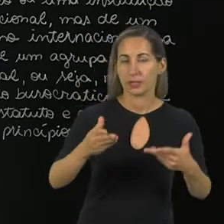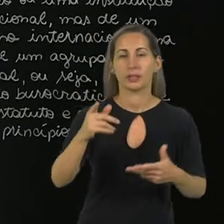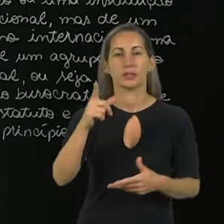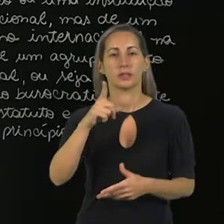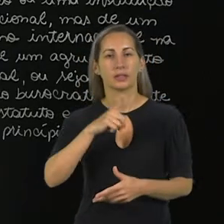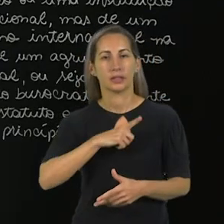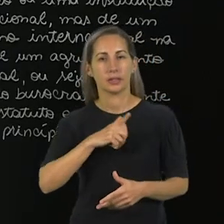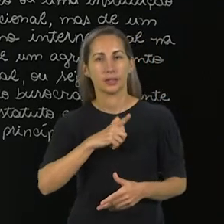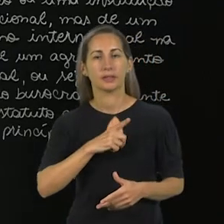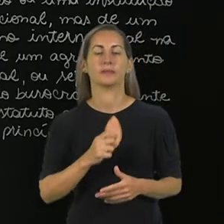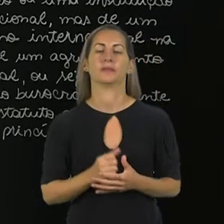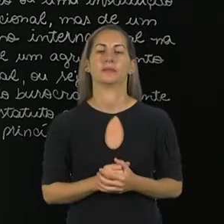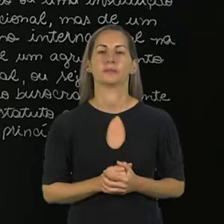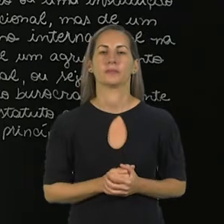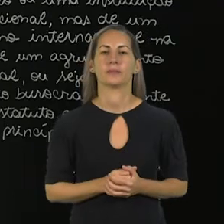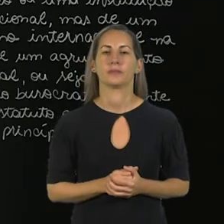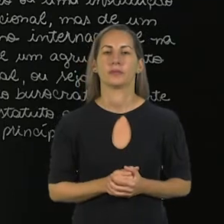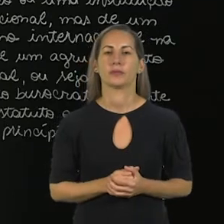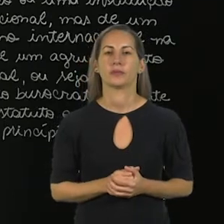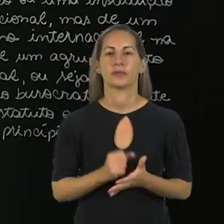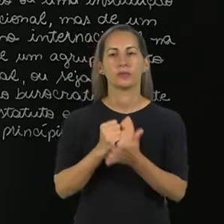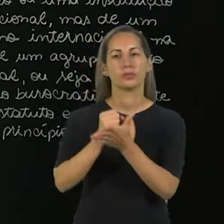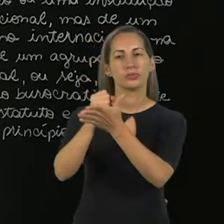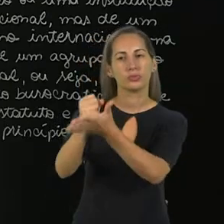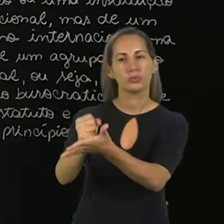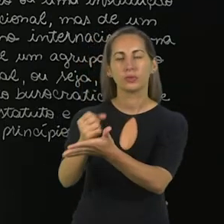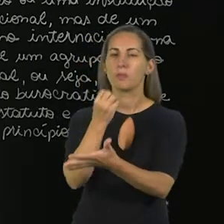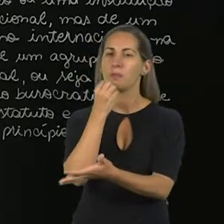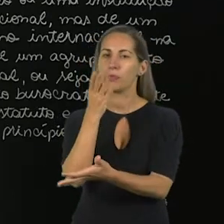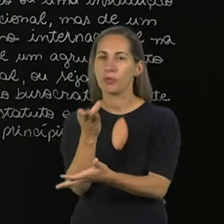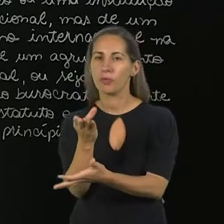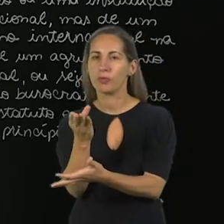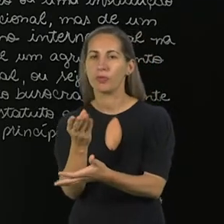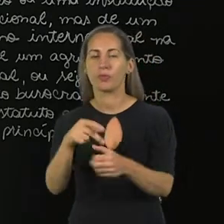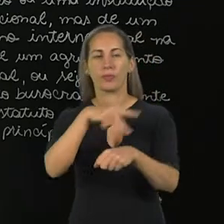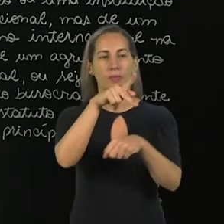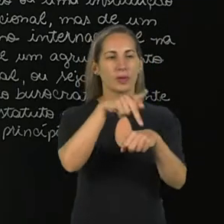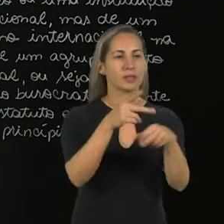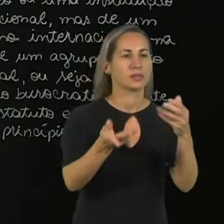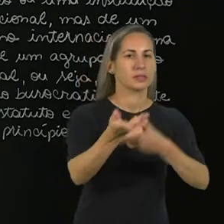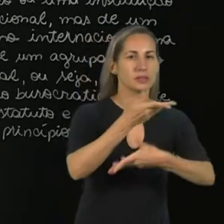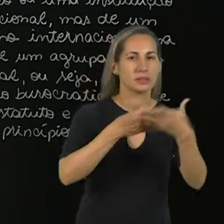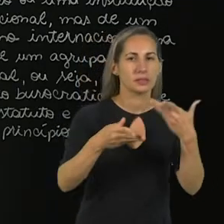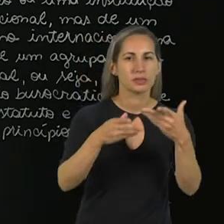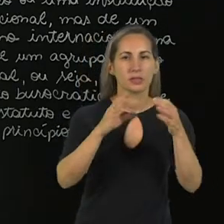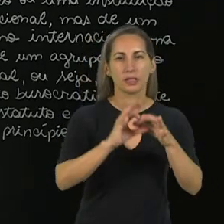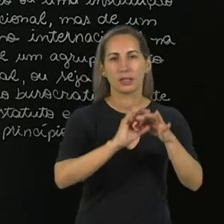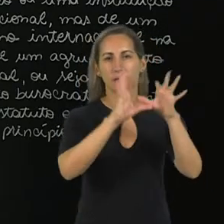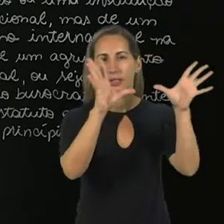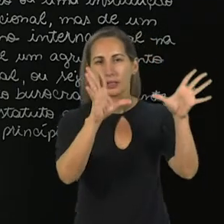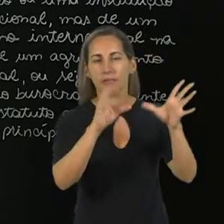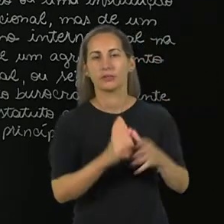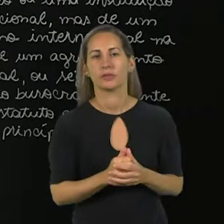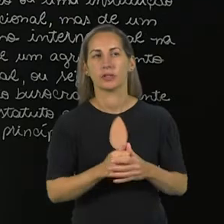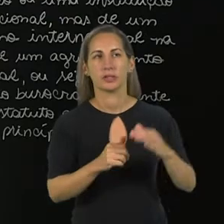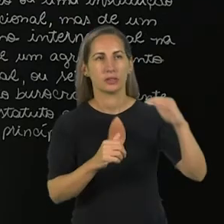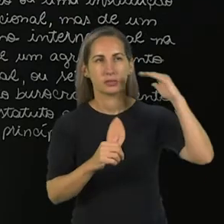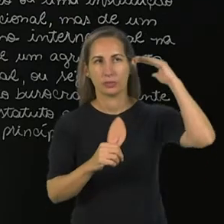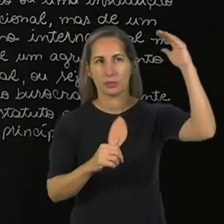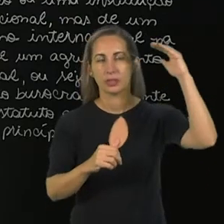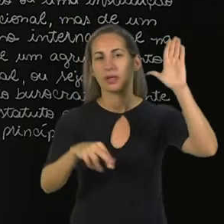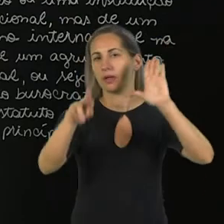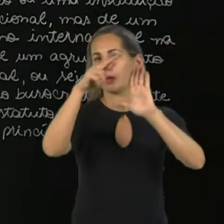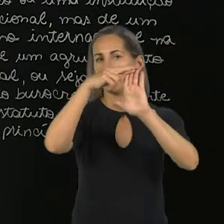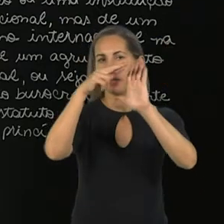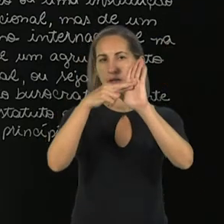aí algo que possa ser benéfico tanto para um país quanto outro. Esses países abrem mão de parte da sua soberania, criam